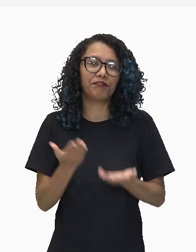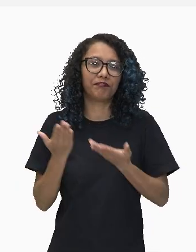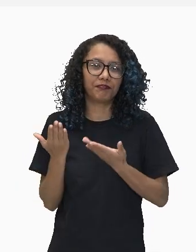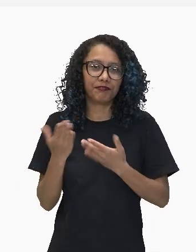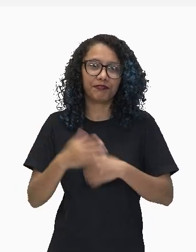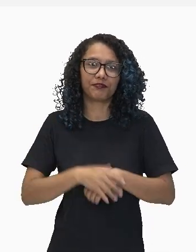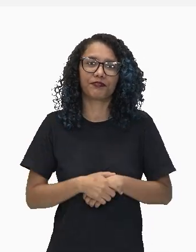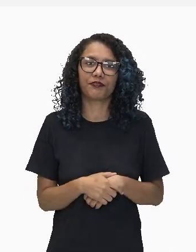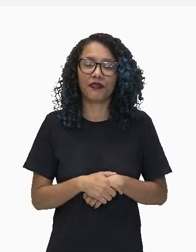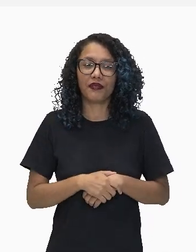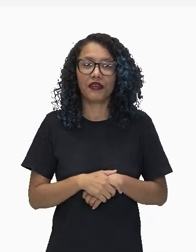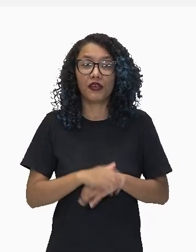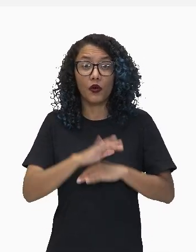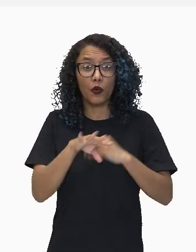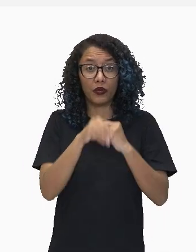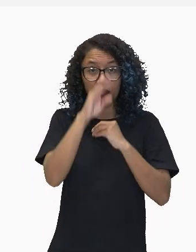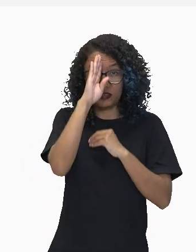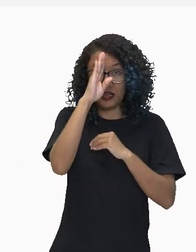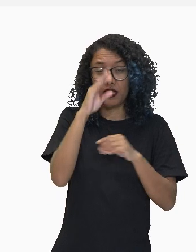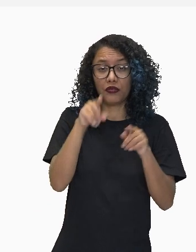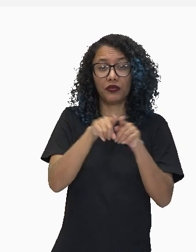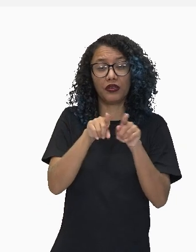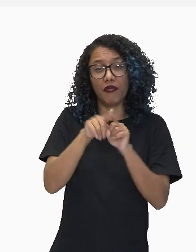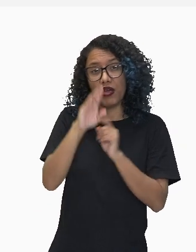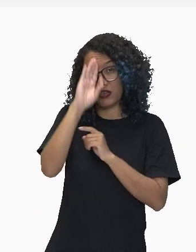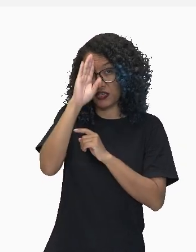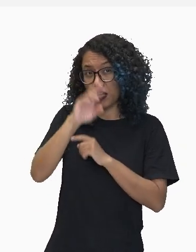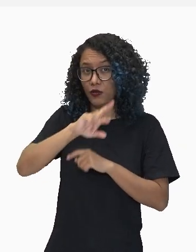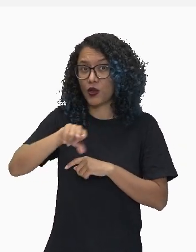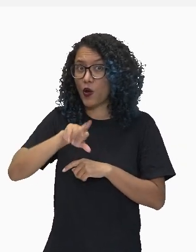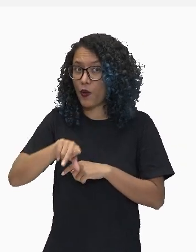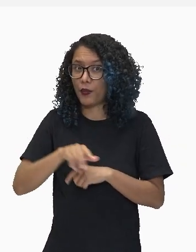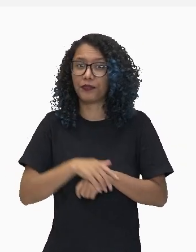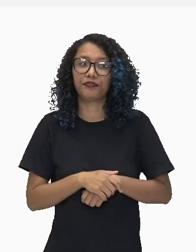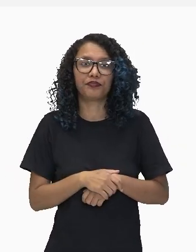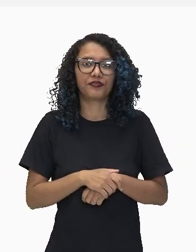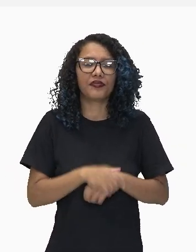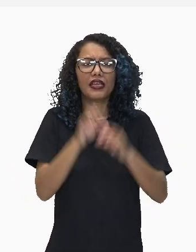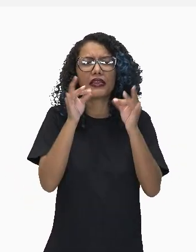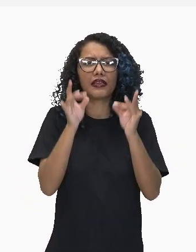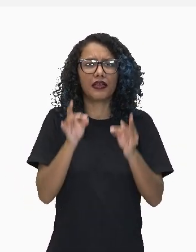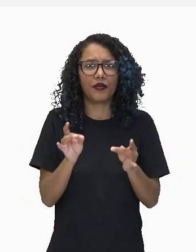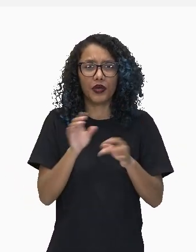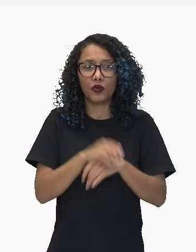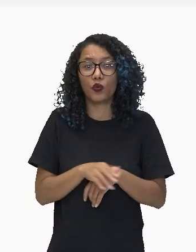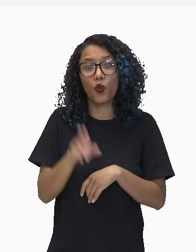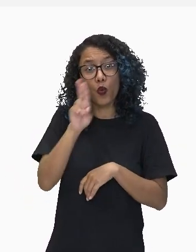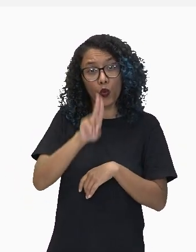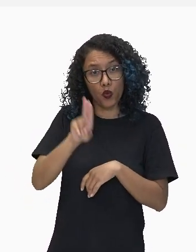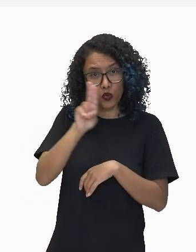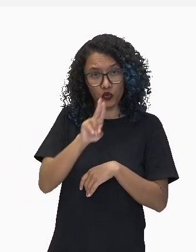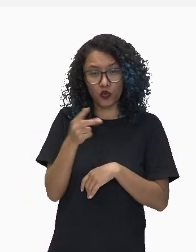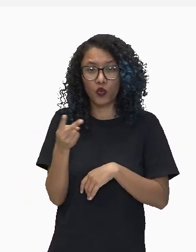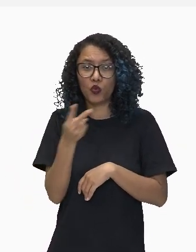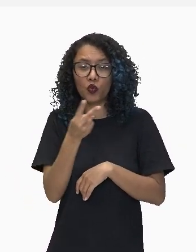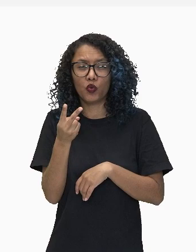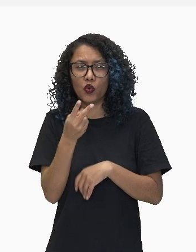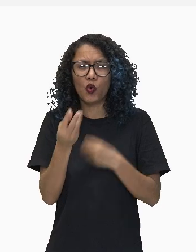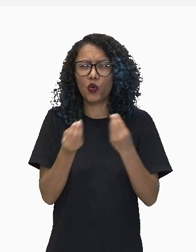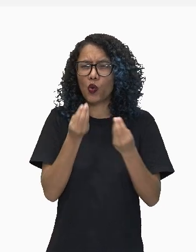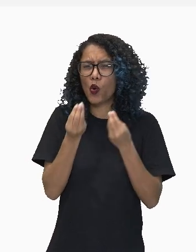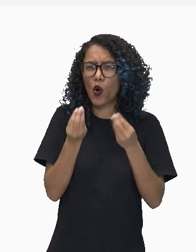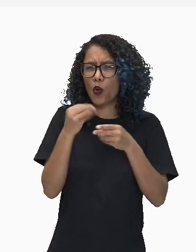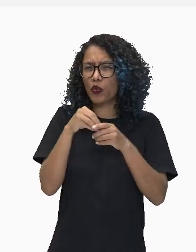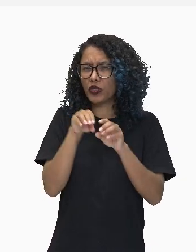de conhecimento, complementos diretos e indiretos. Detalhamento, aplicação dos